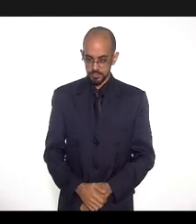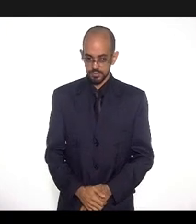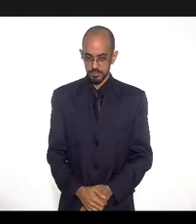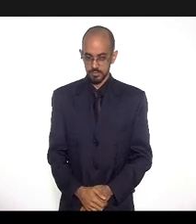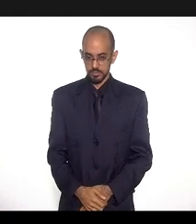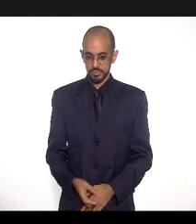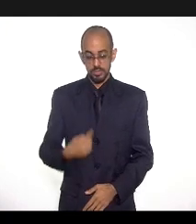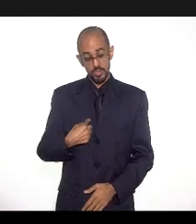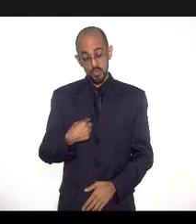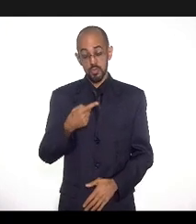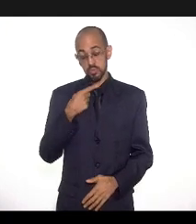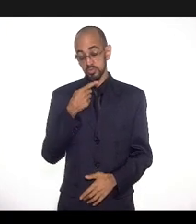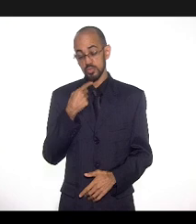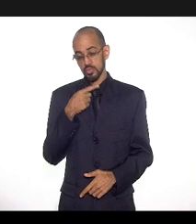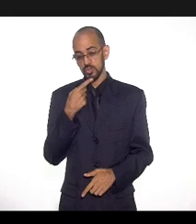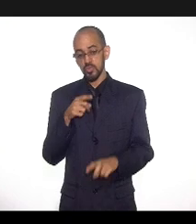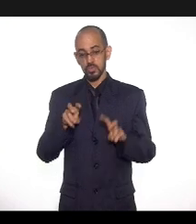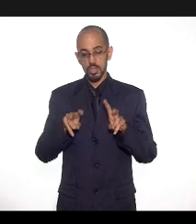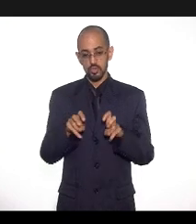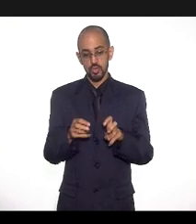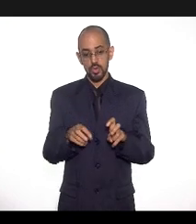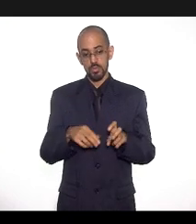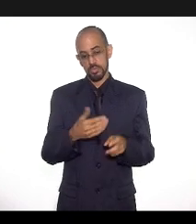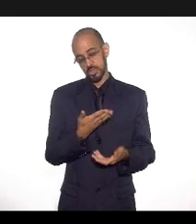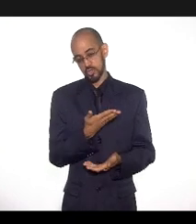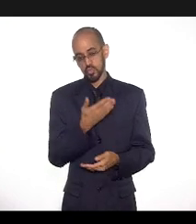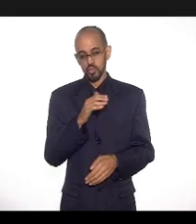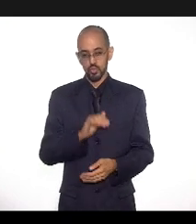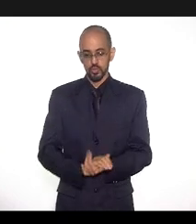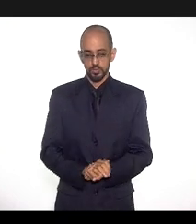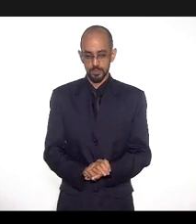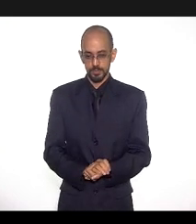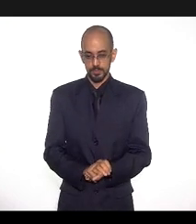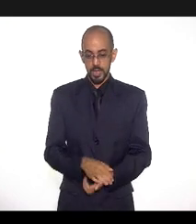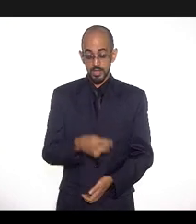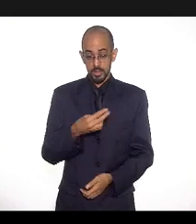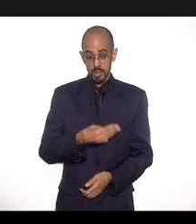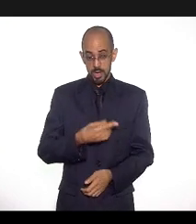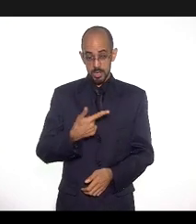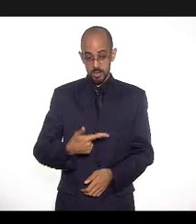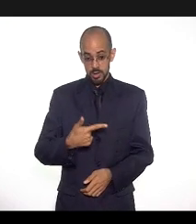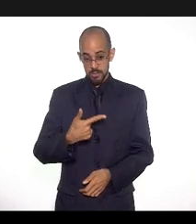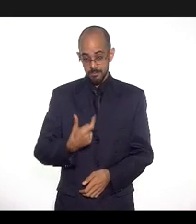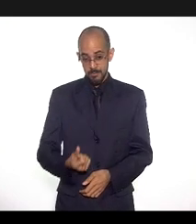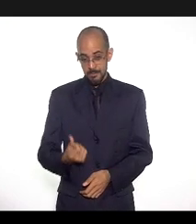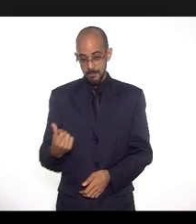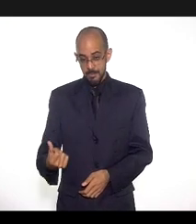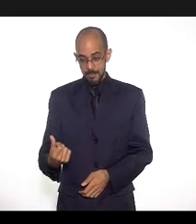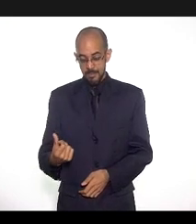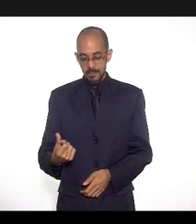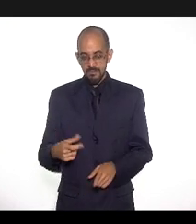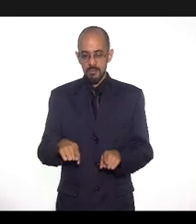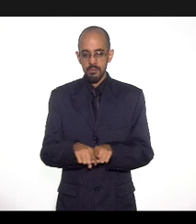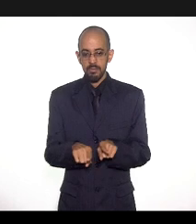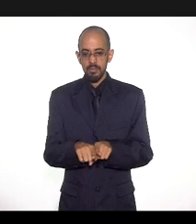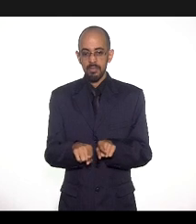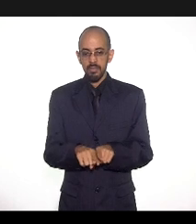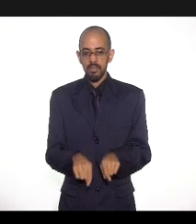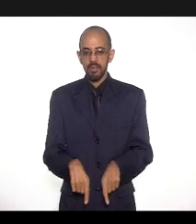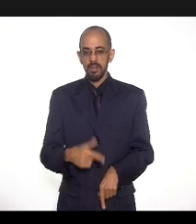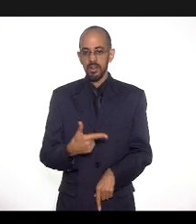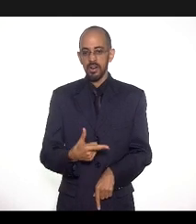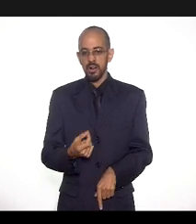Fiquei em dúvida em relação a isso. A 3266 e a de 2011,